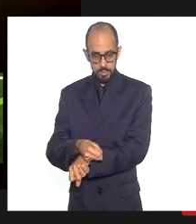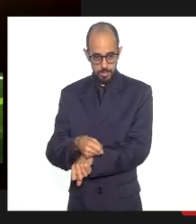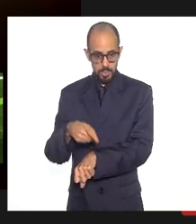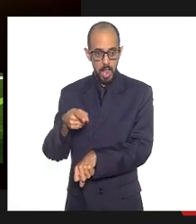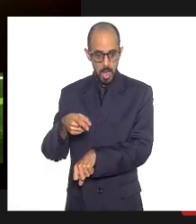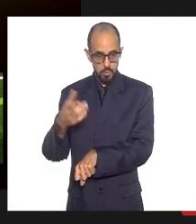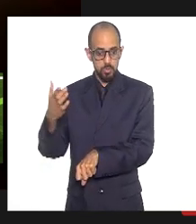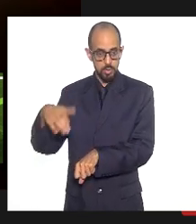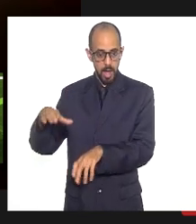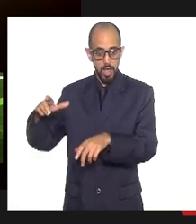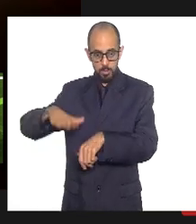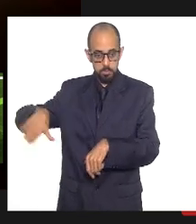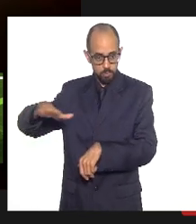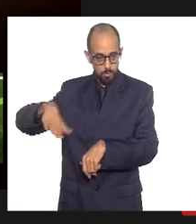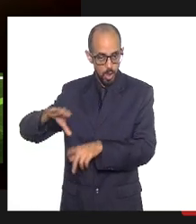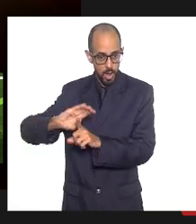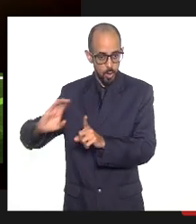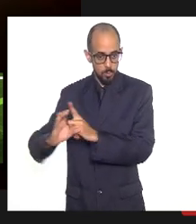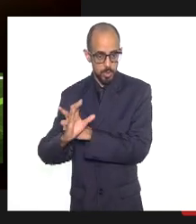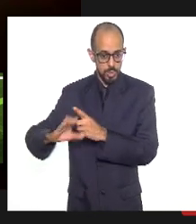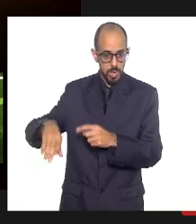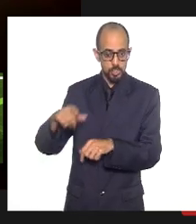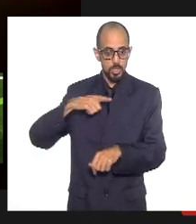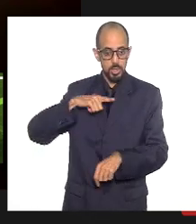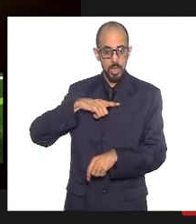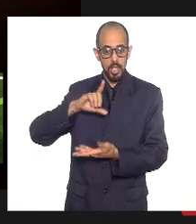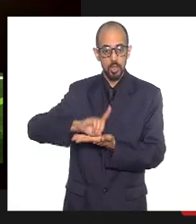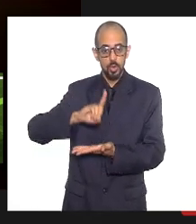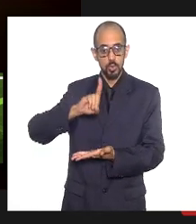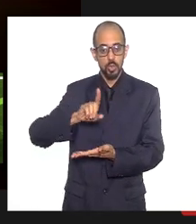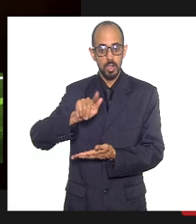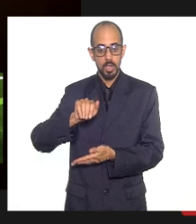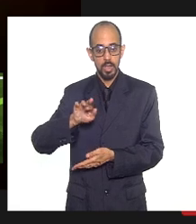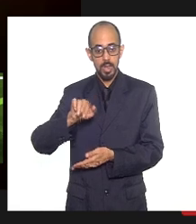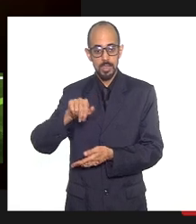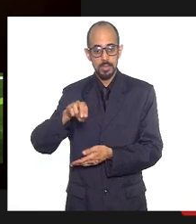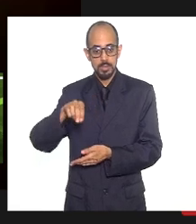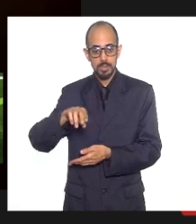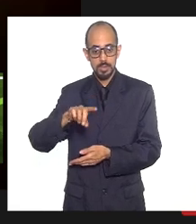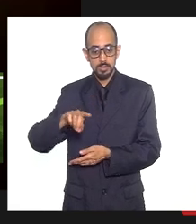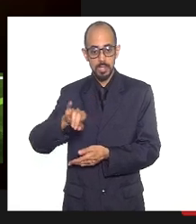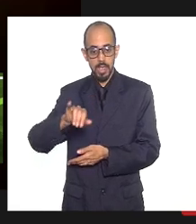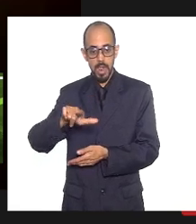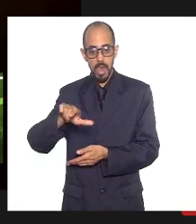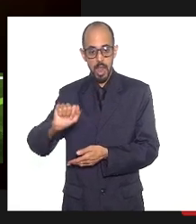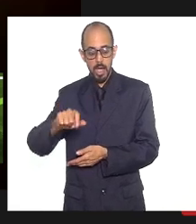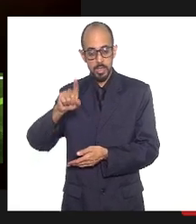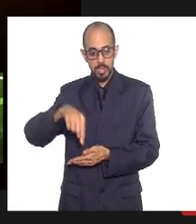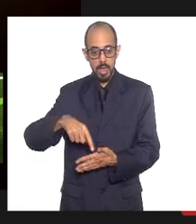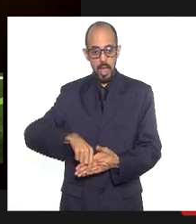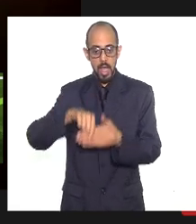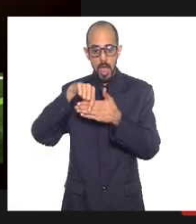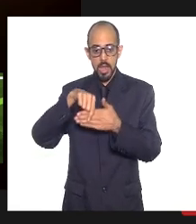E é onde tem a doutora Graziella, que é a pessoa que encabeça